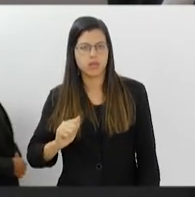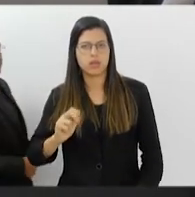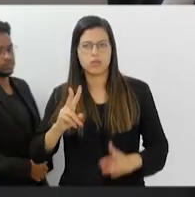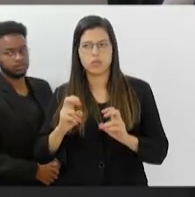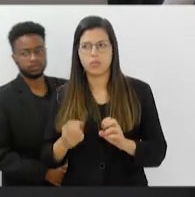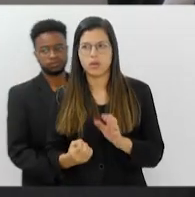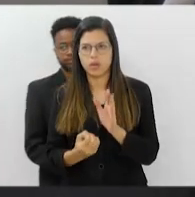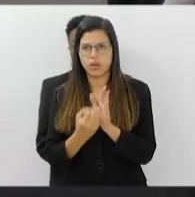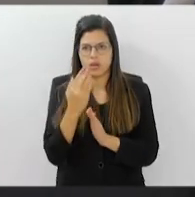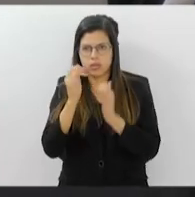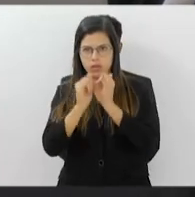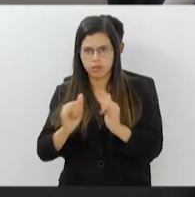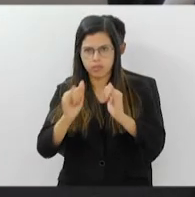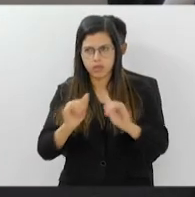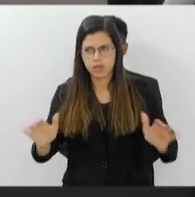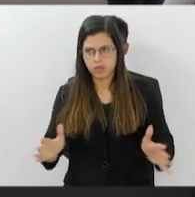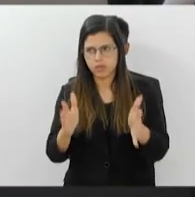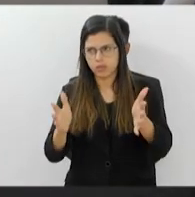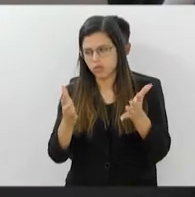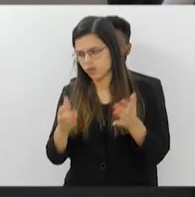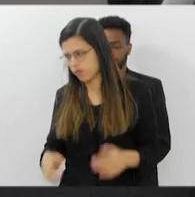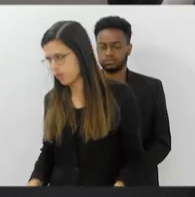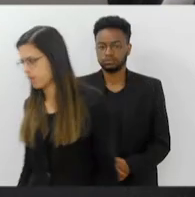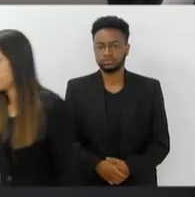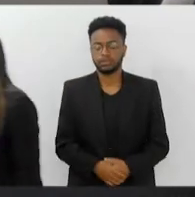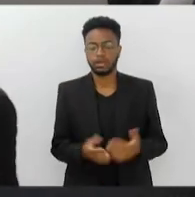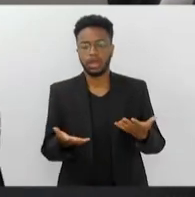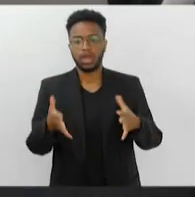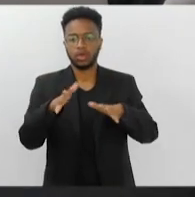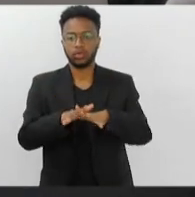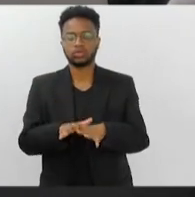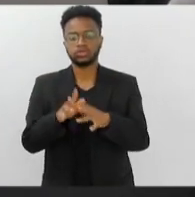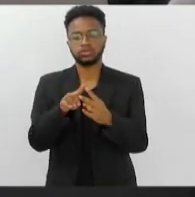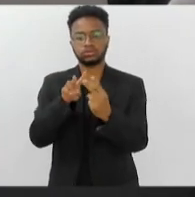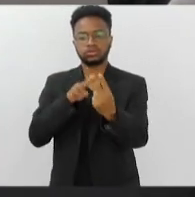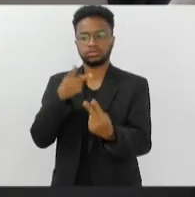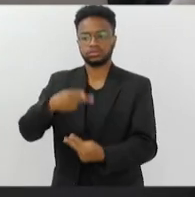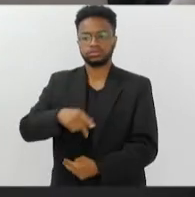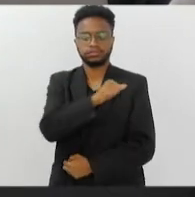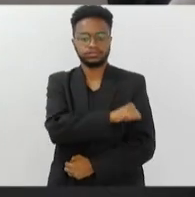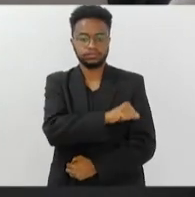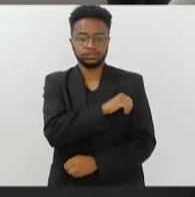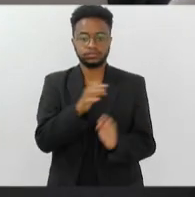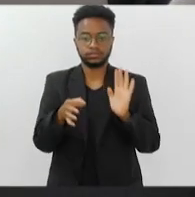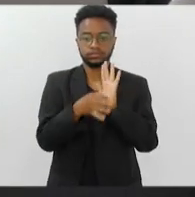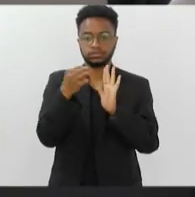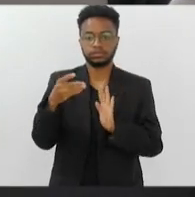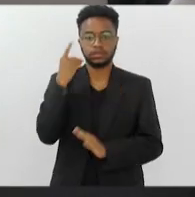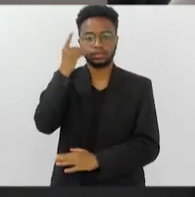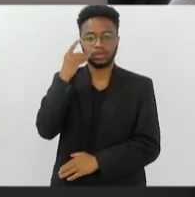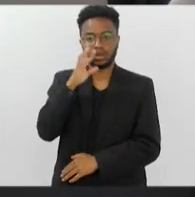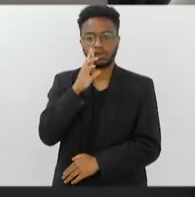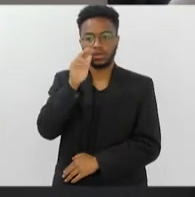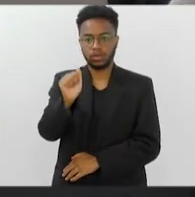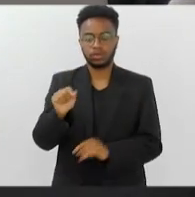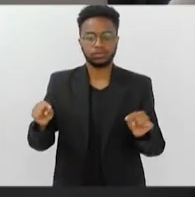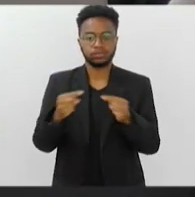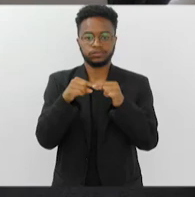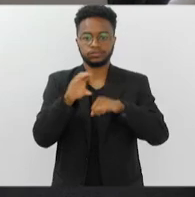criação de uma campanha de incentivo à inclusão digital no Estado do Rio de Janeiro. Parecer o deputado Amorim é pela